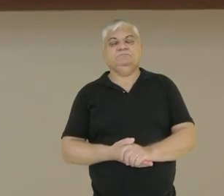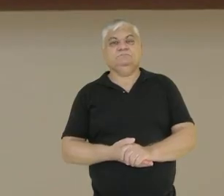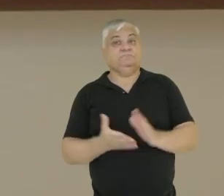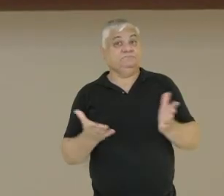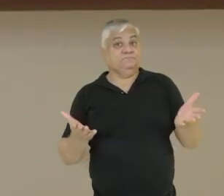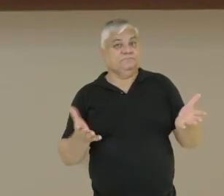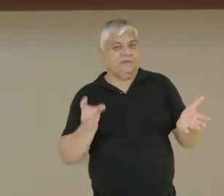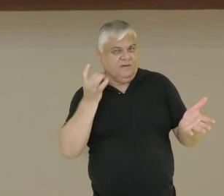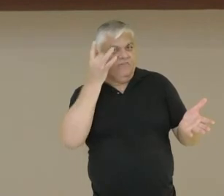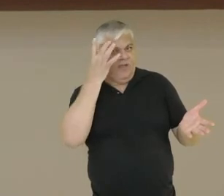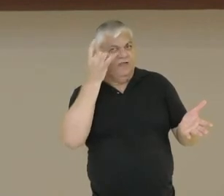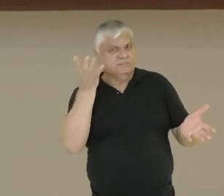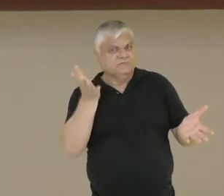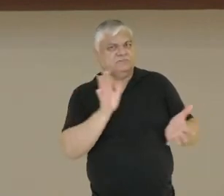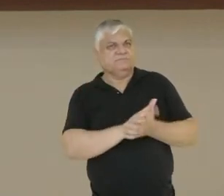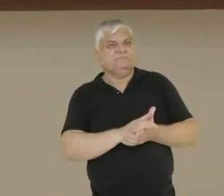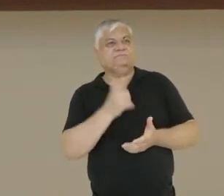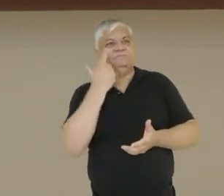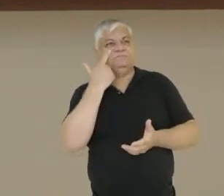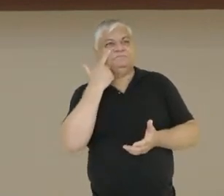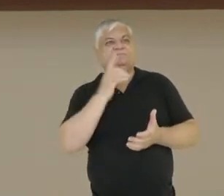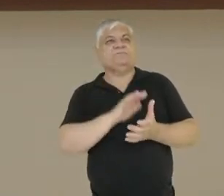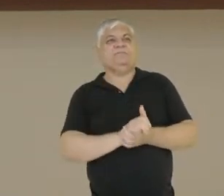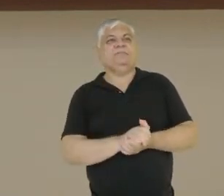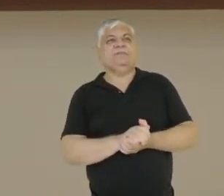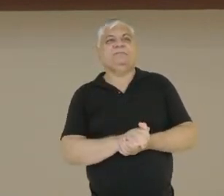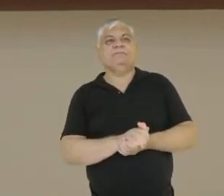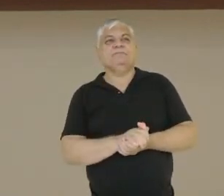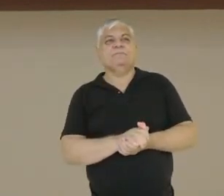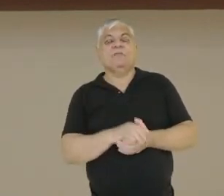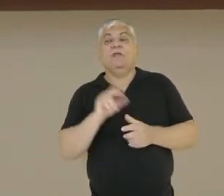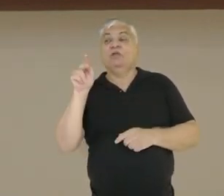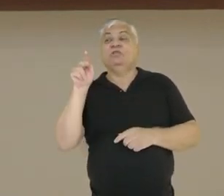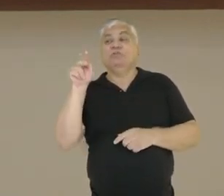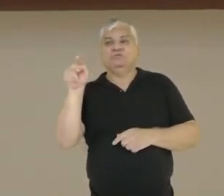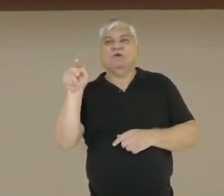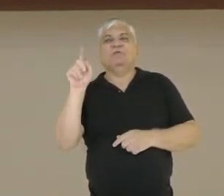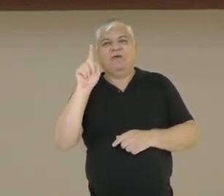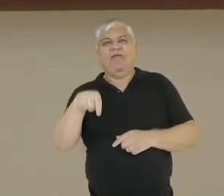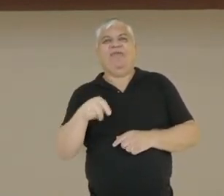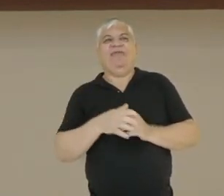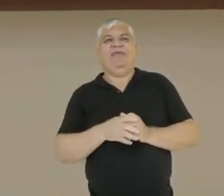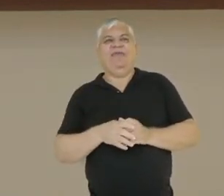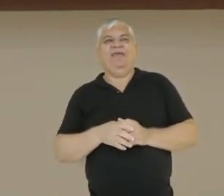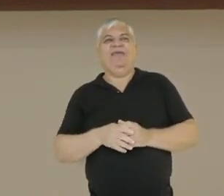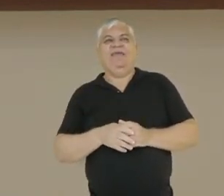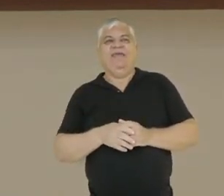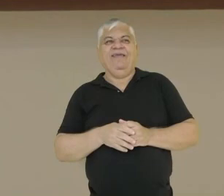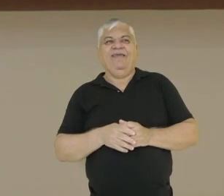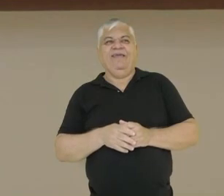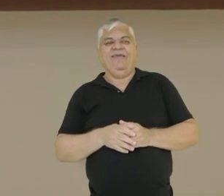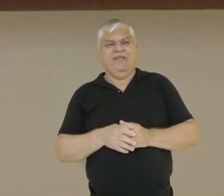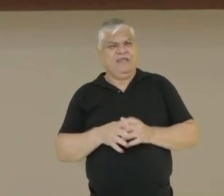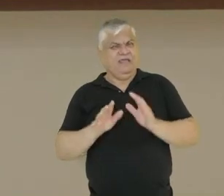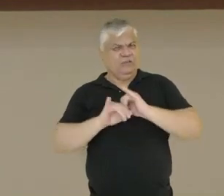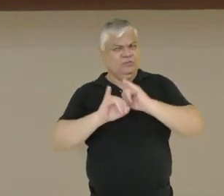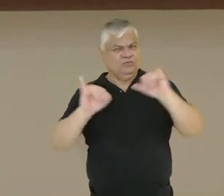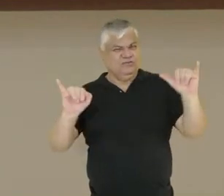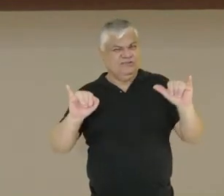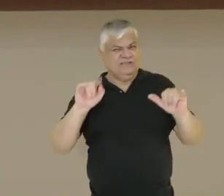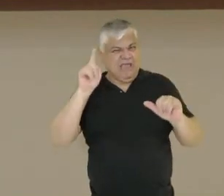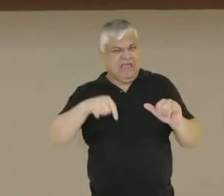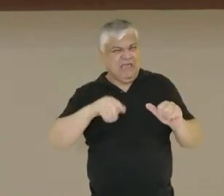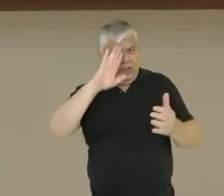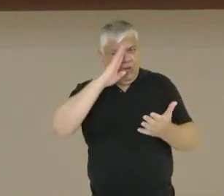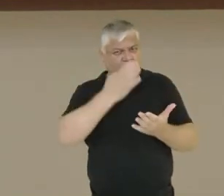E aí, foi fácil, né? Vamos ver? 2 pontos. Essa notícia tem fontes e dados confiáveis. Então, a